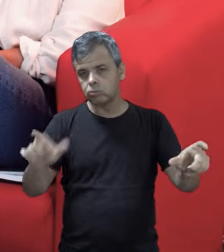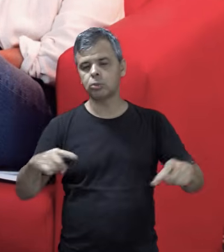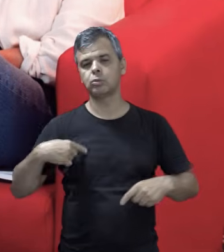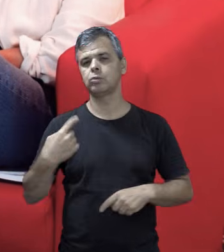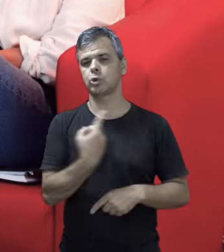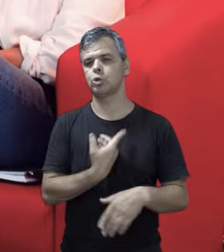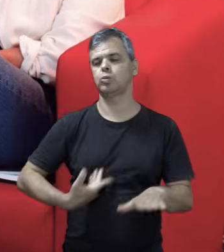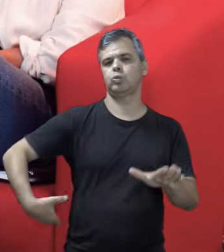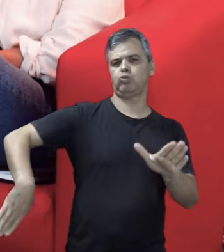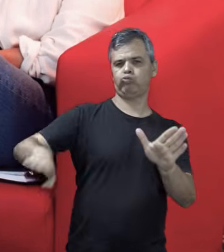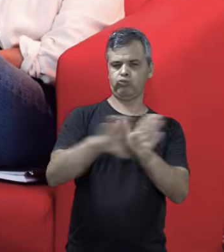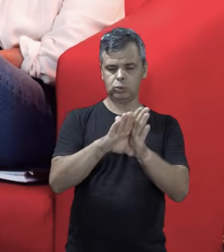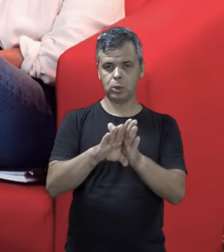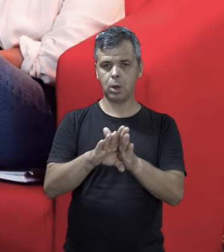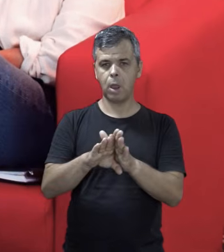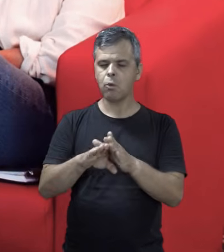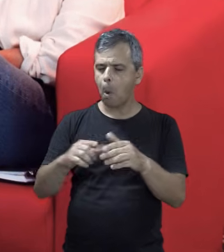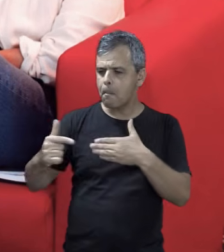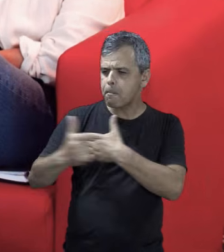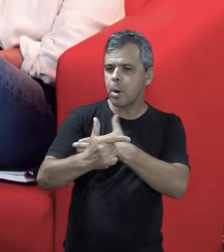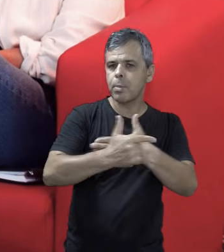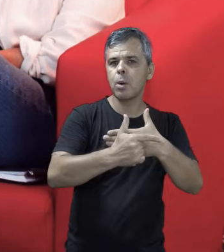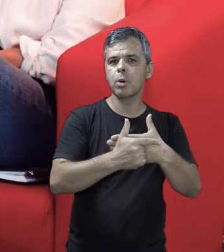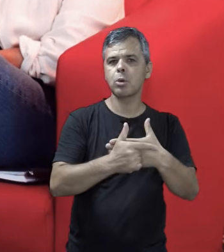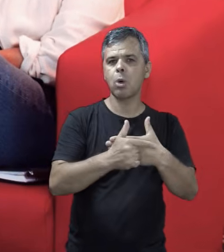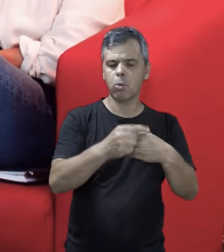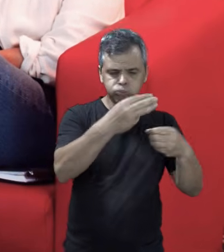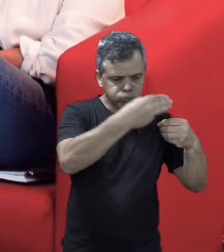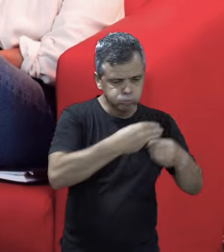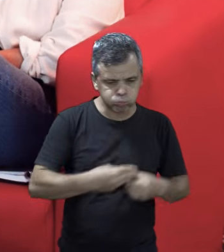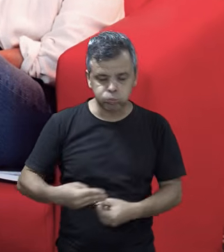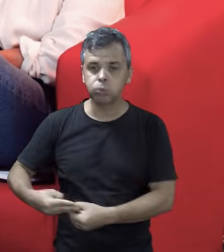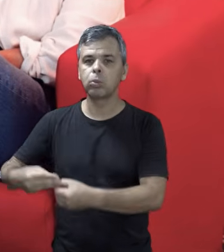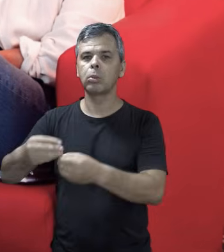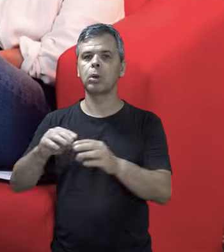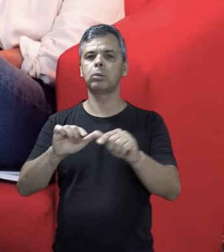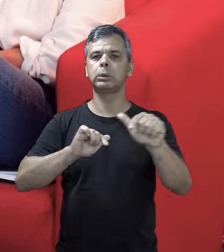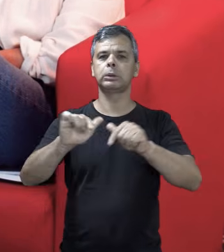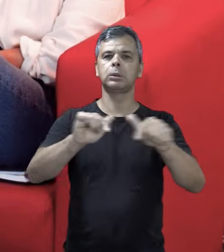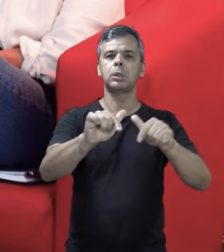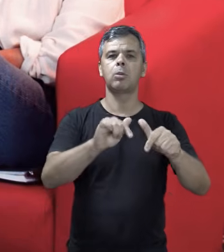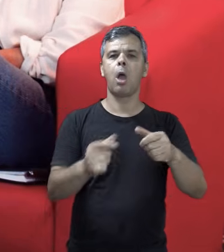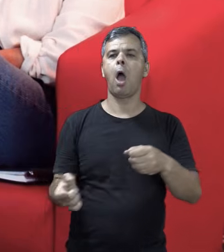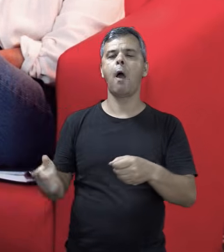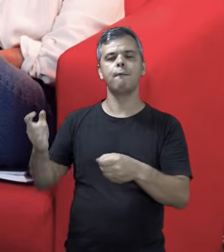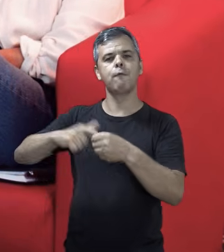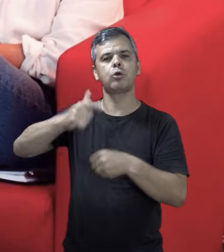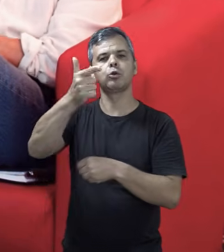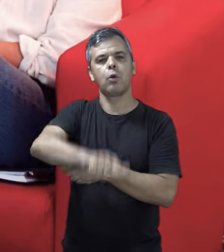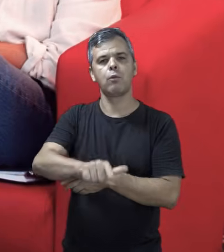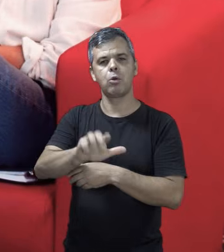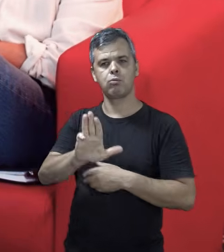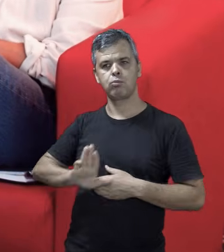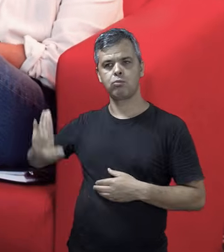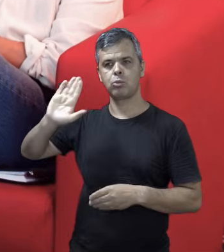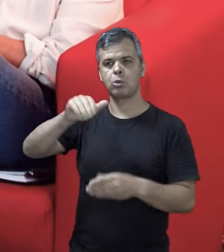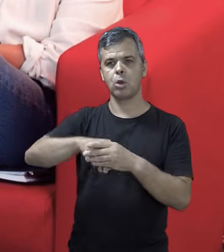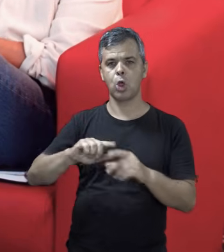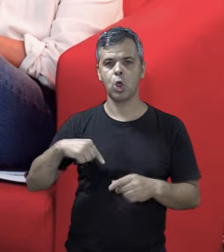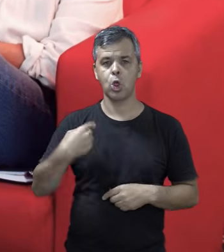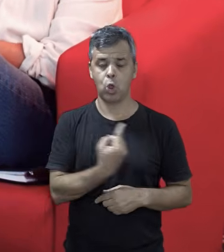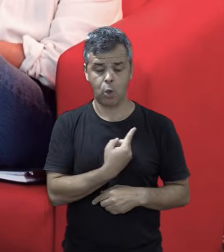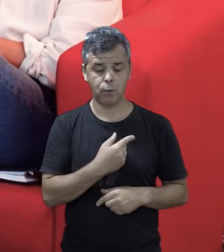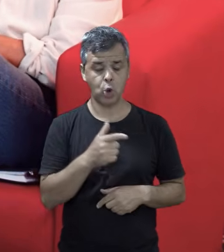gente chegar, cada um com a sua tarefa, em cada ponto desse país, trabalhando para reeleger o presidente Lula. É assim que a gente vai